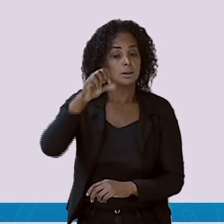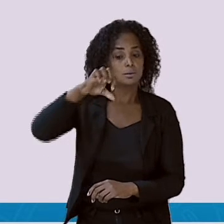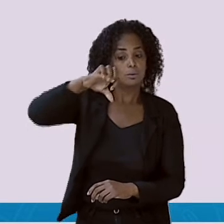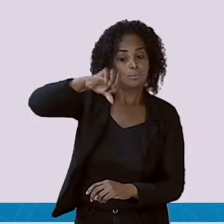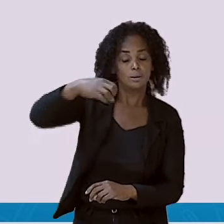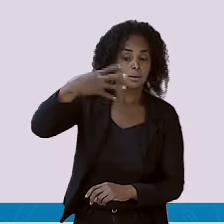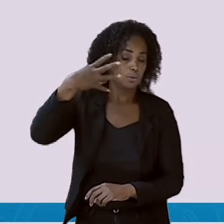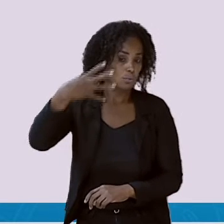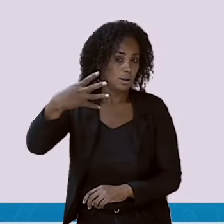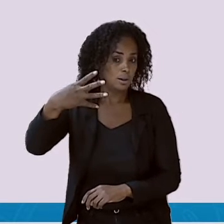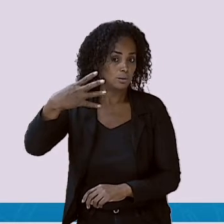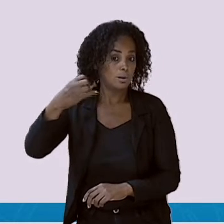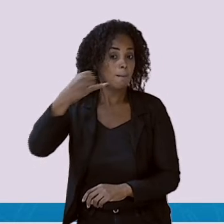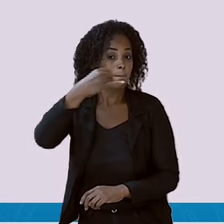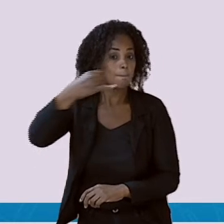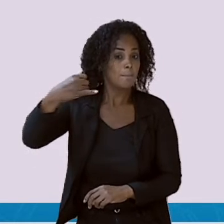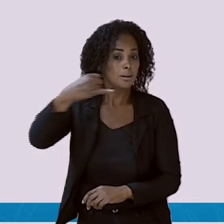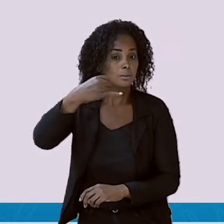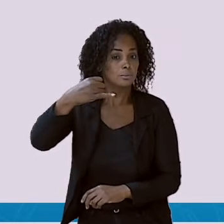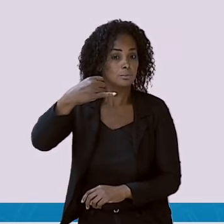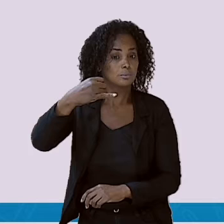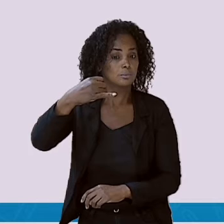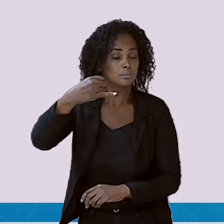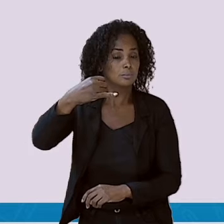894 menos